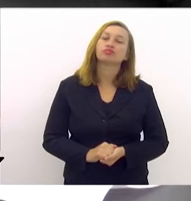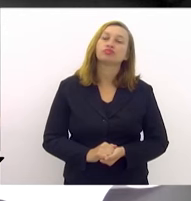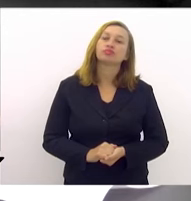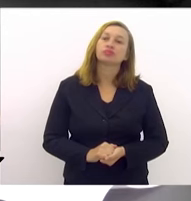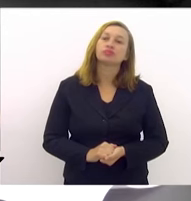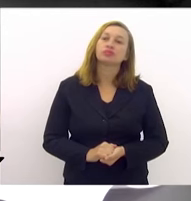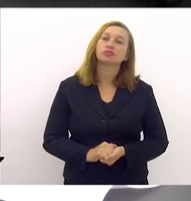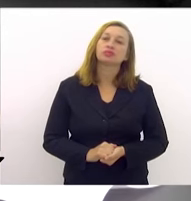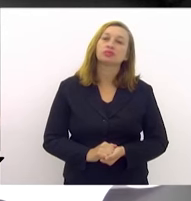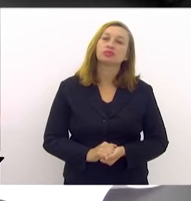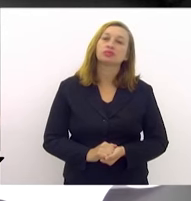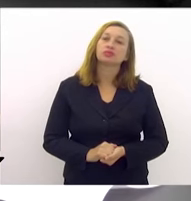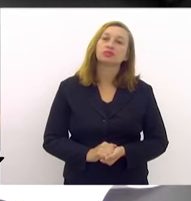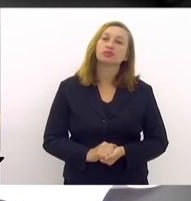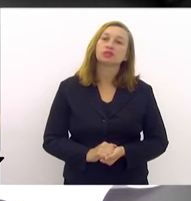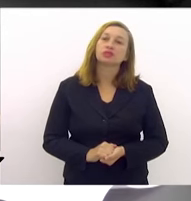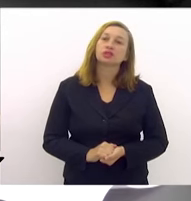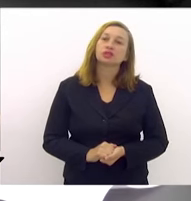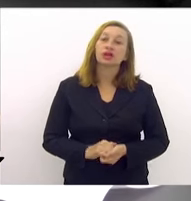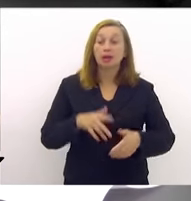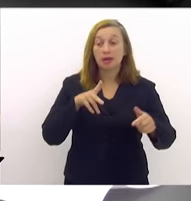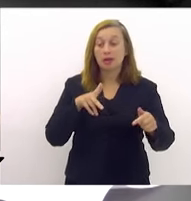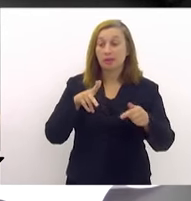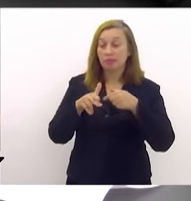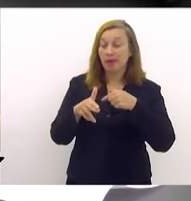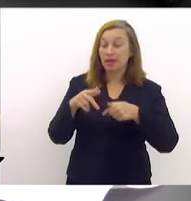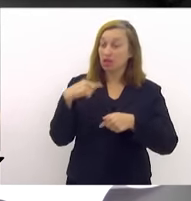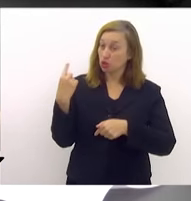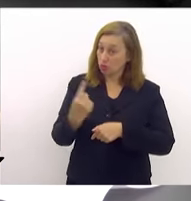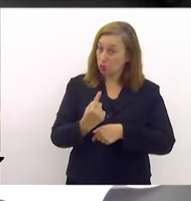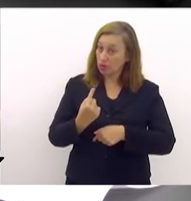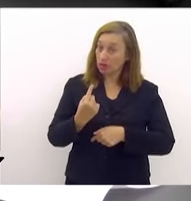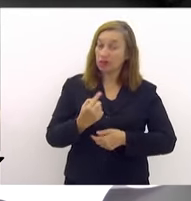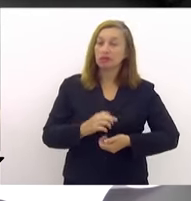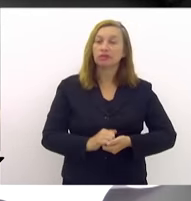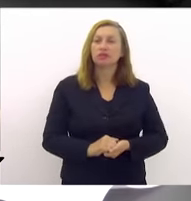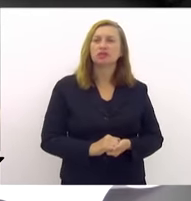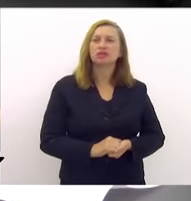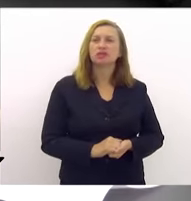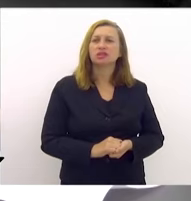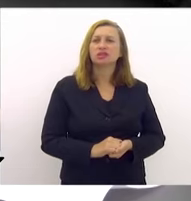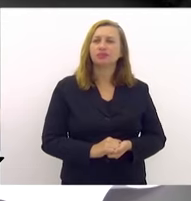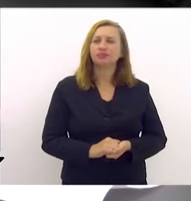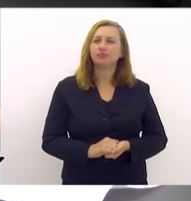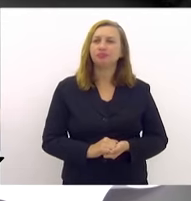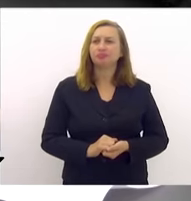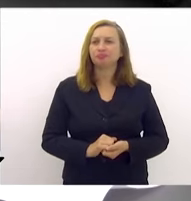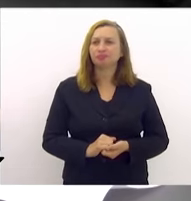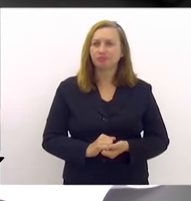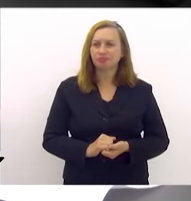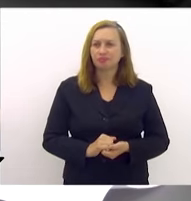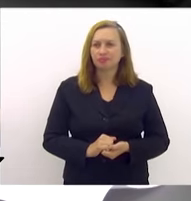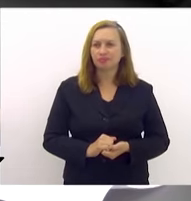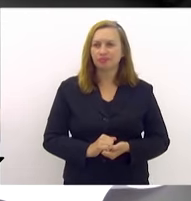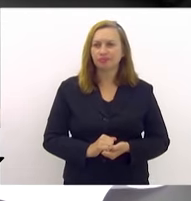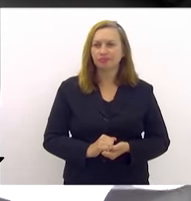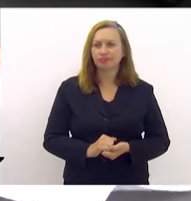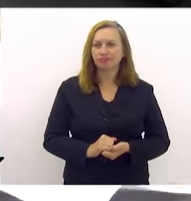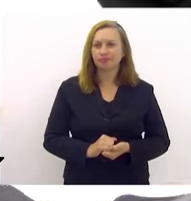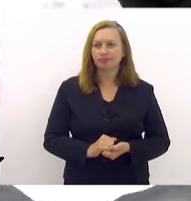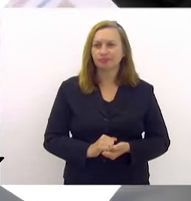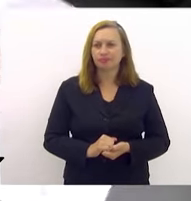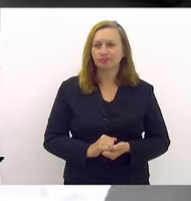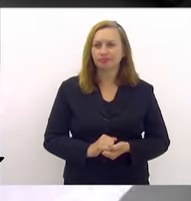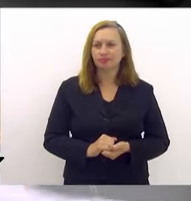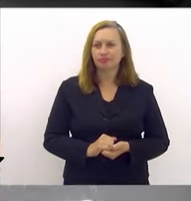impossibilita que a gente daqui para frente dê, né, algum tipo